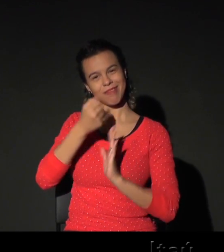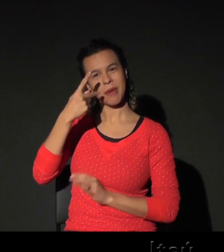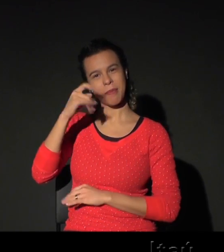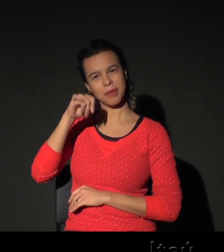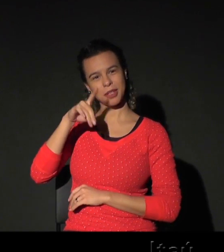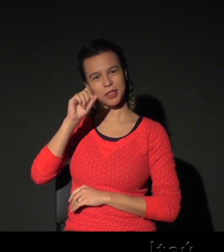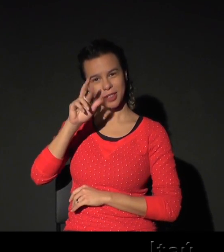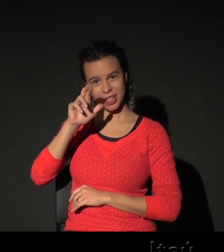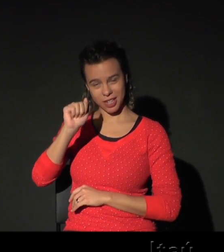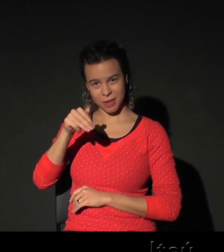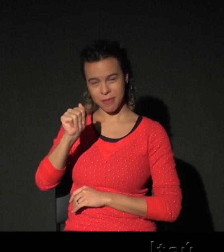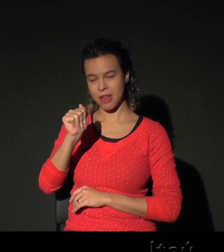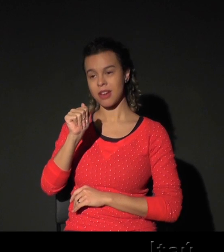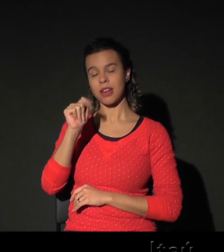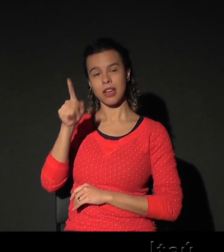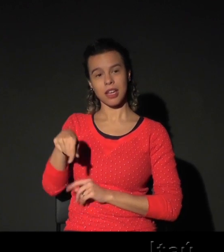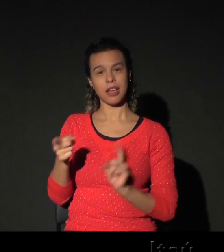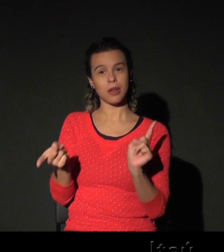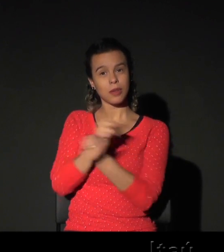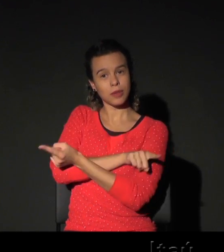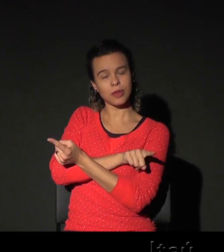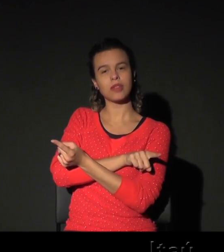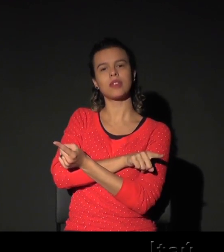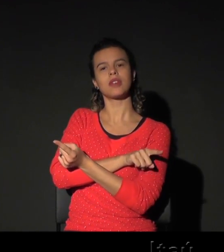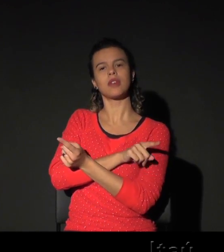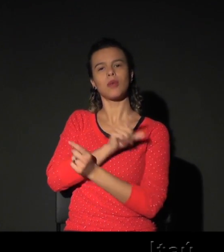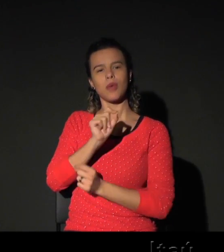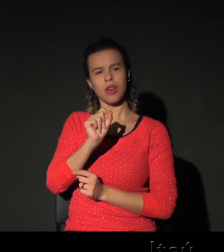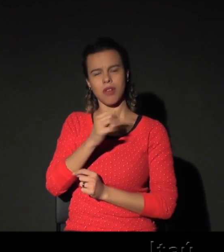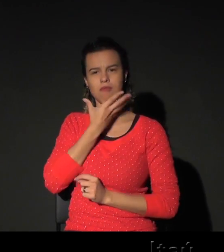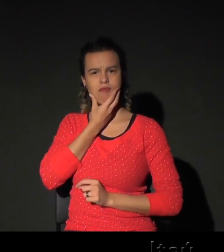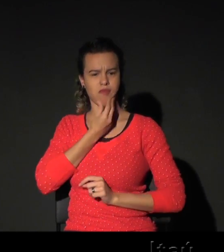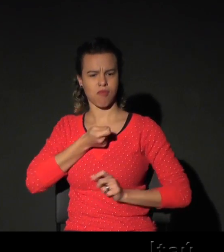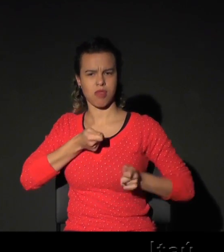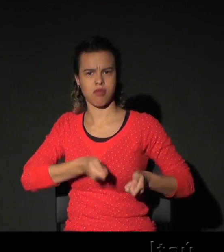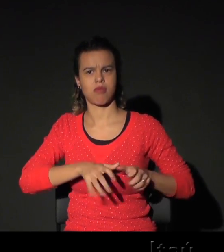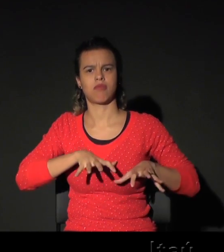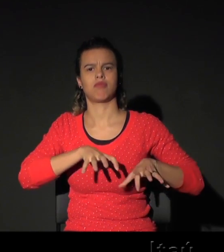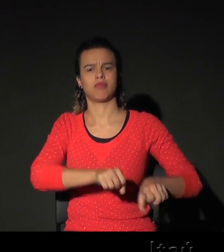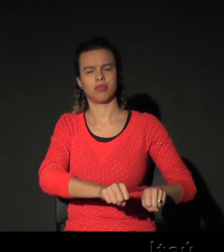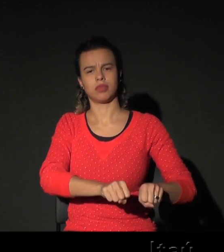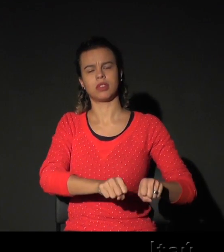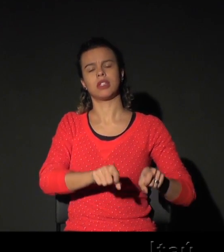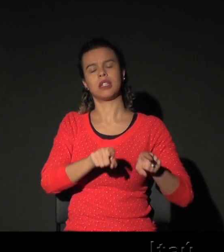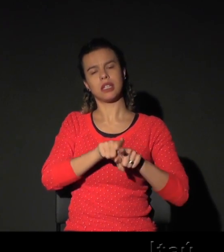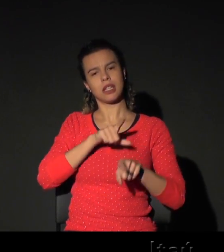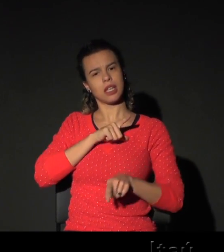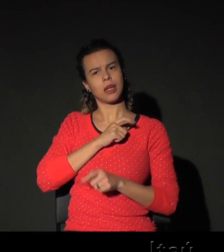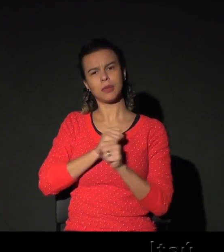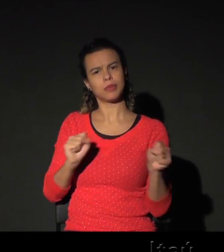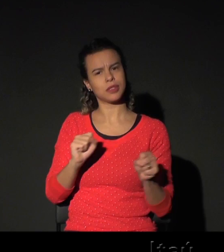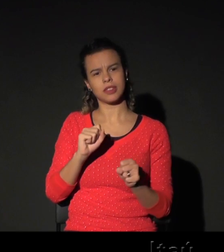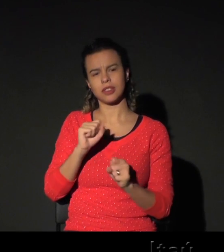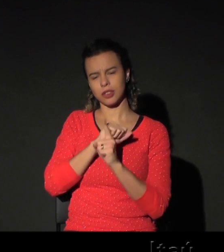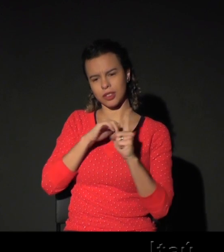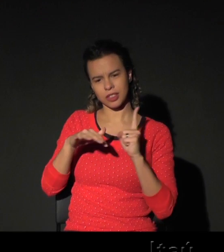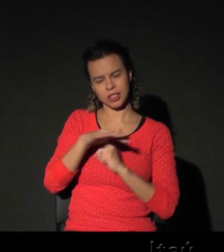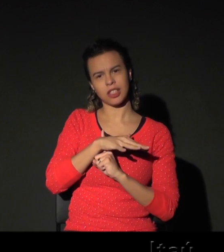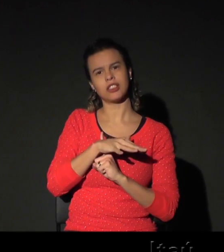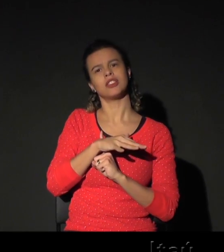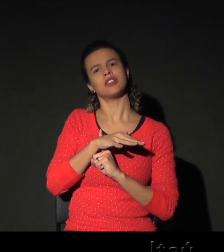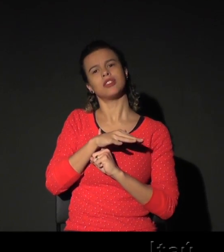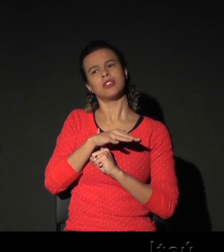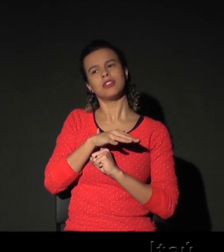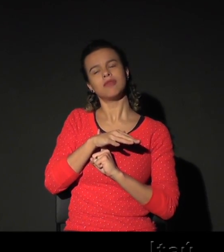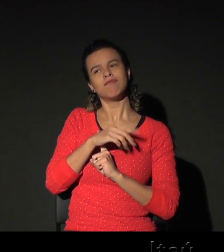Horizonte de reversão desse patriarcado de reversão né dessa impossibilidade de uma sociedade sem